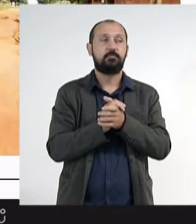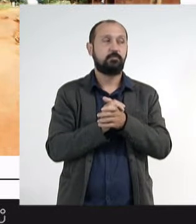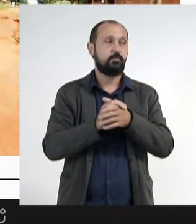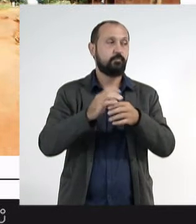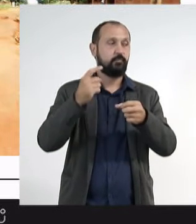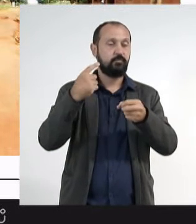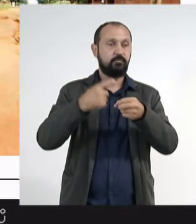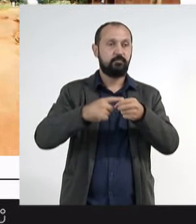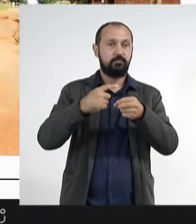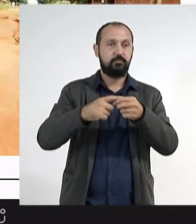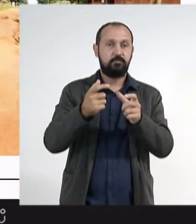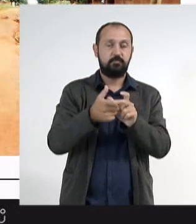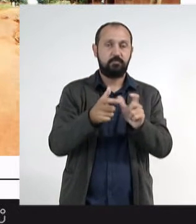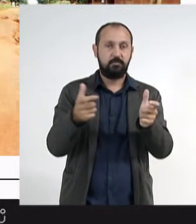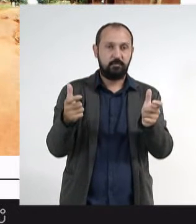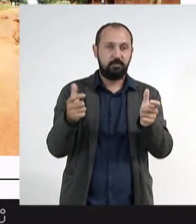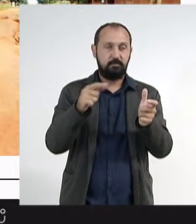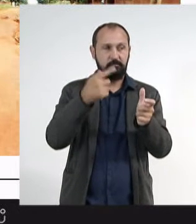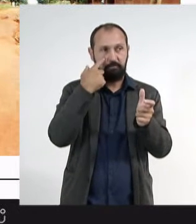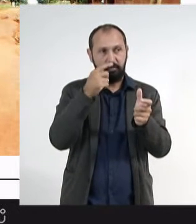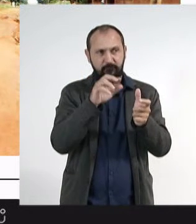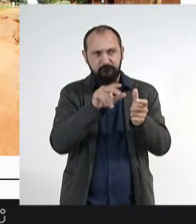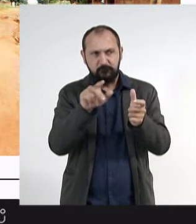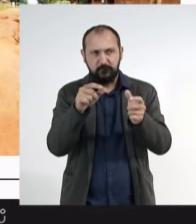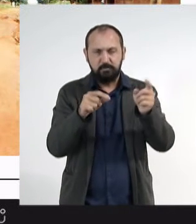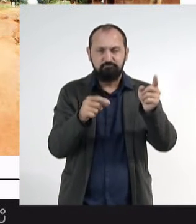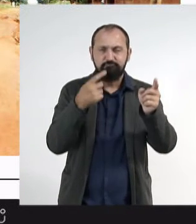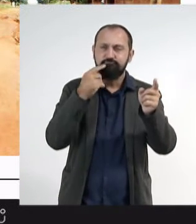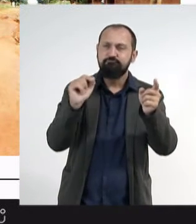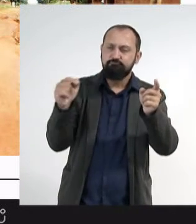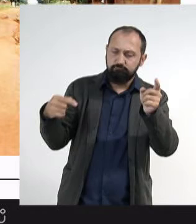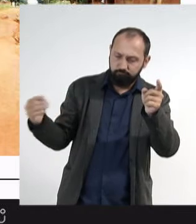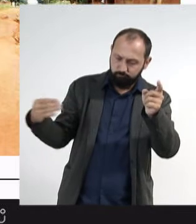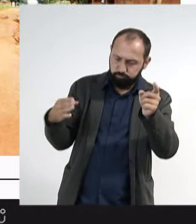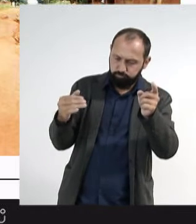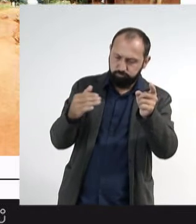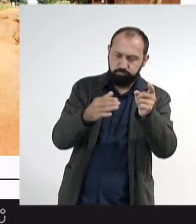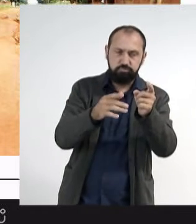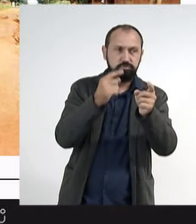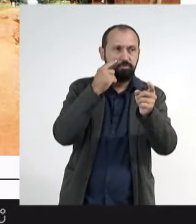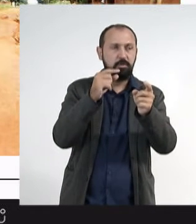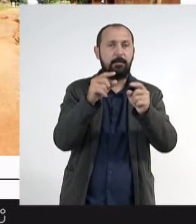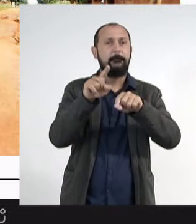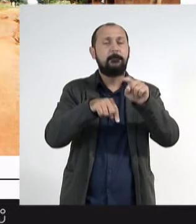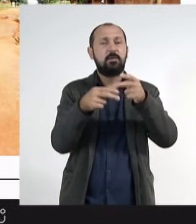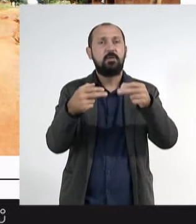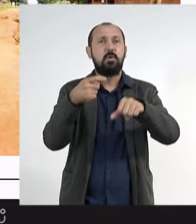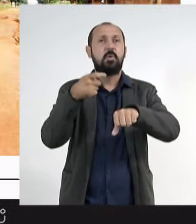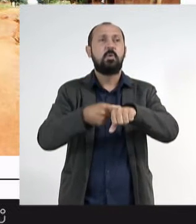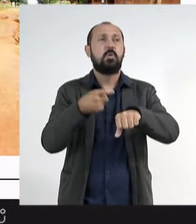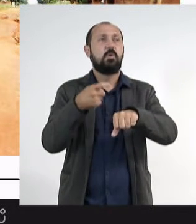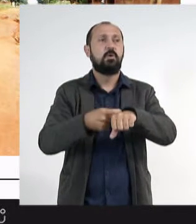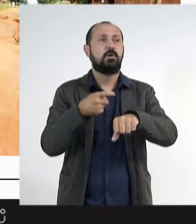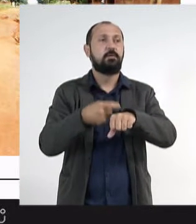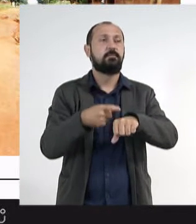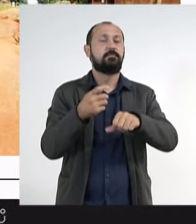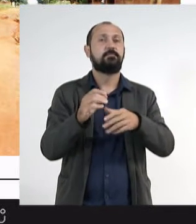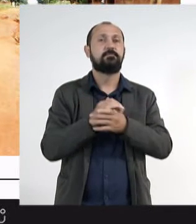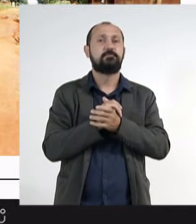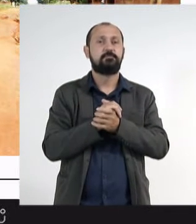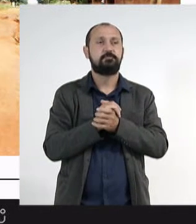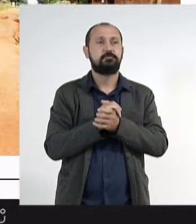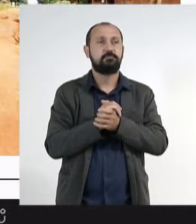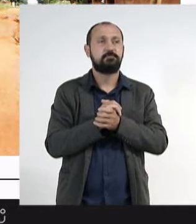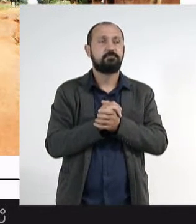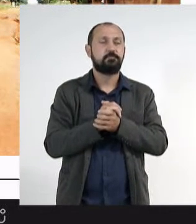cresce e começa a pavimentar, ela vai mudando a configuração do resíduo sólido, ele vai aumentando o lixo que vai parar na